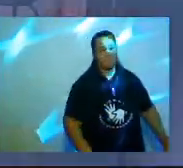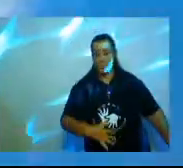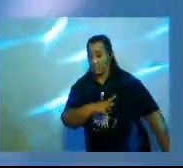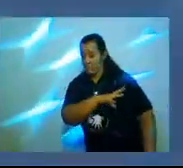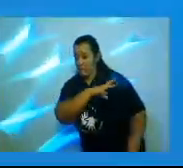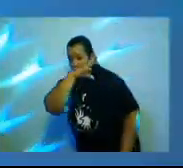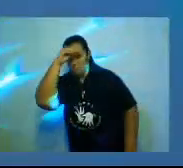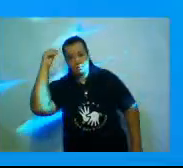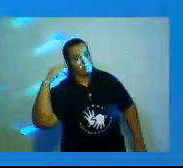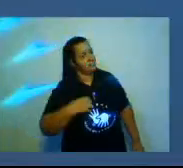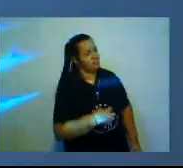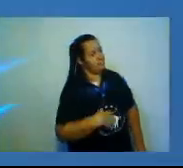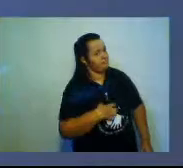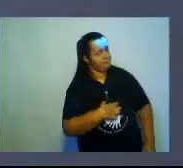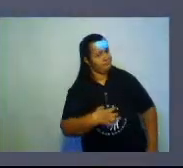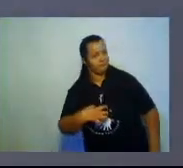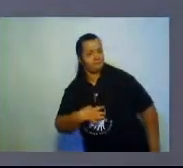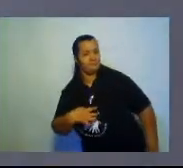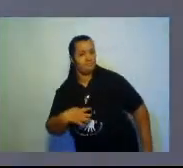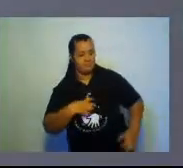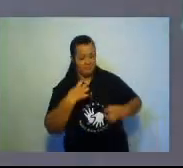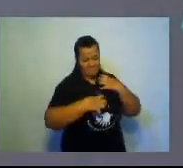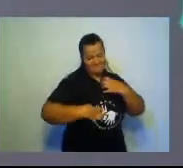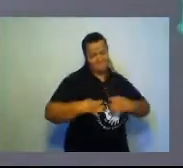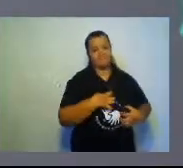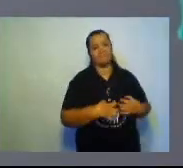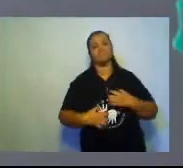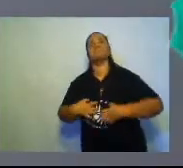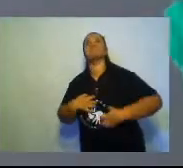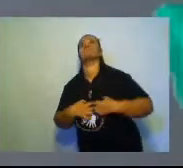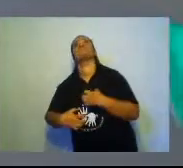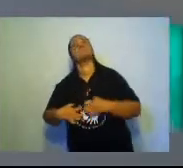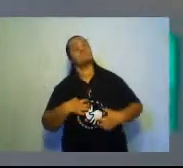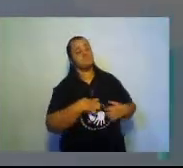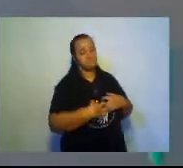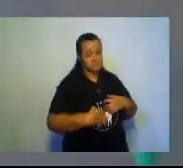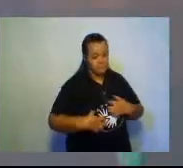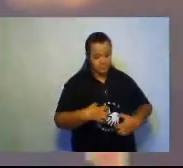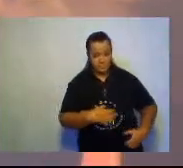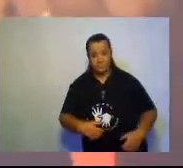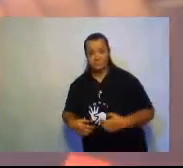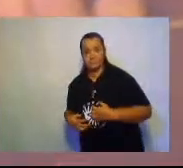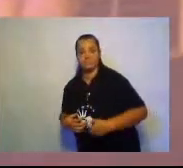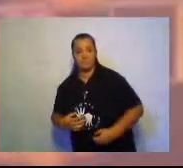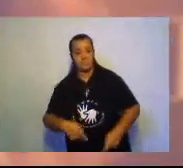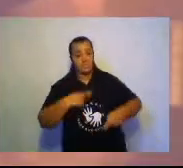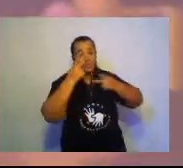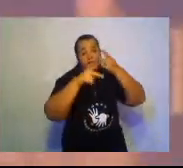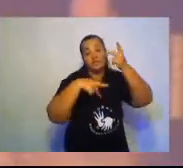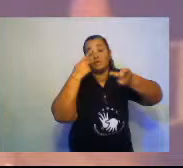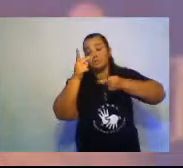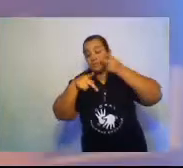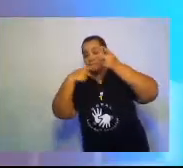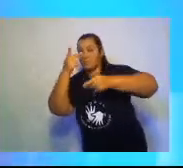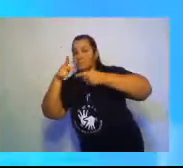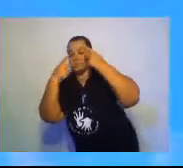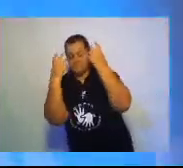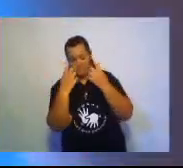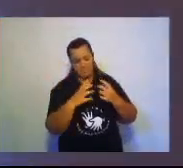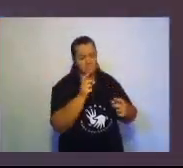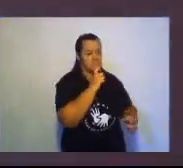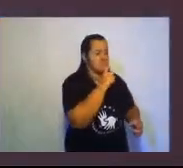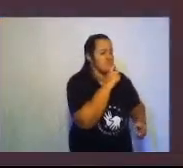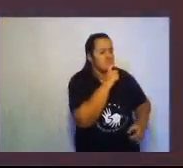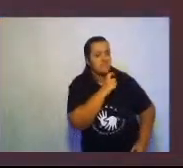amarrada não apaga sentimento. Tá se mordendo por dentro, tá se mordendo por dentro. Tá espalhando por aí que